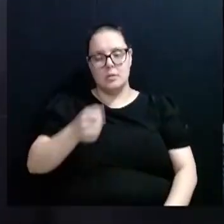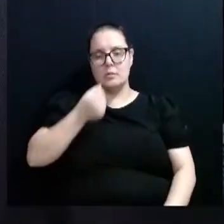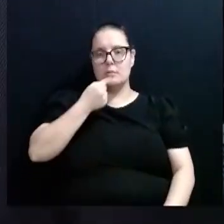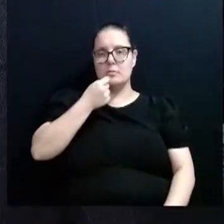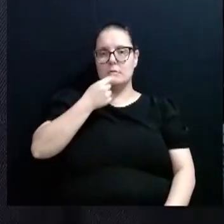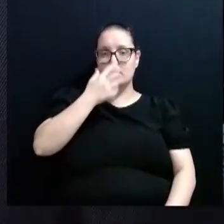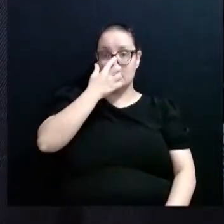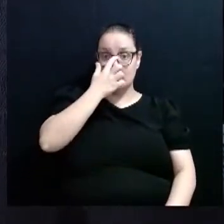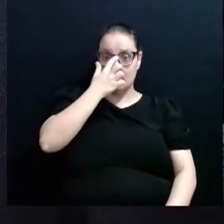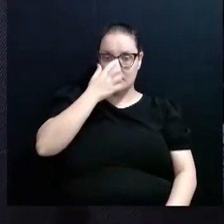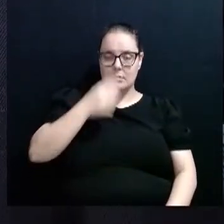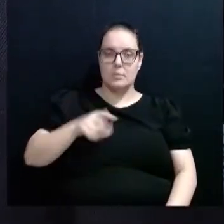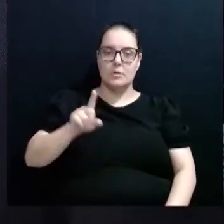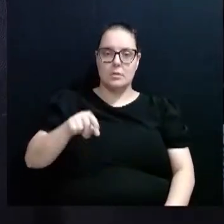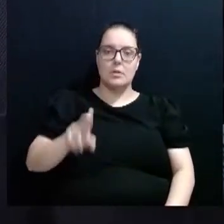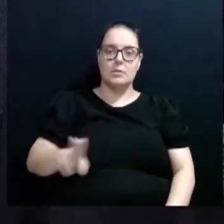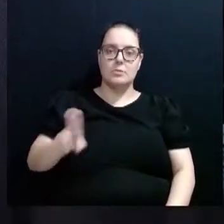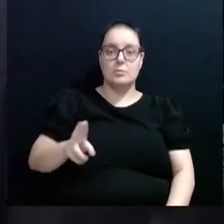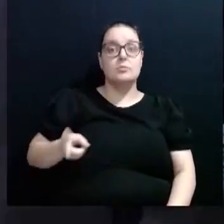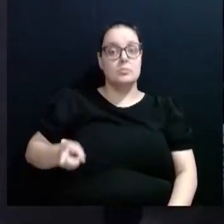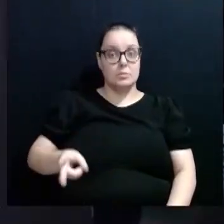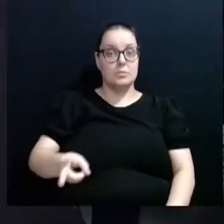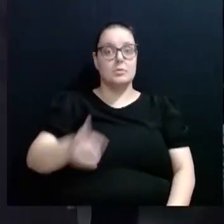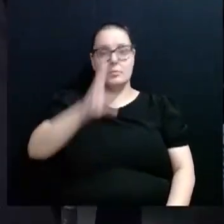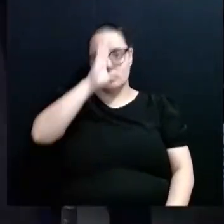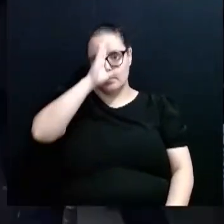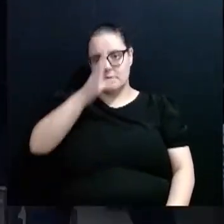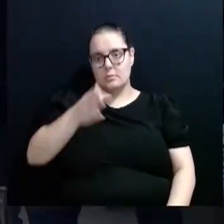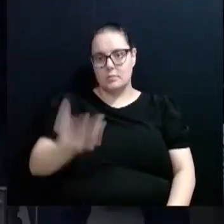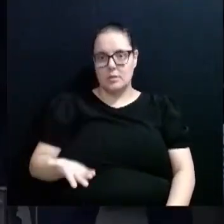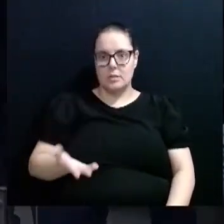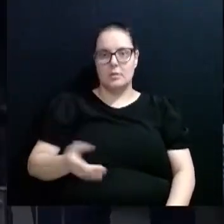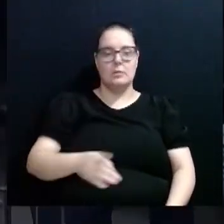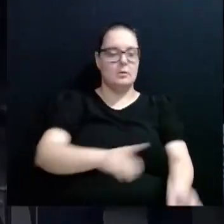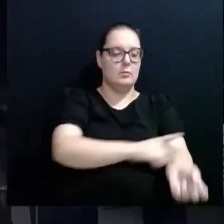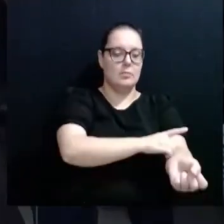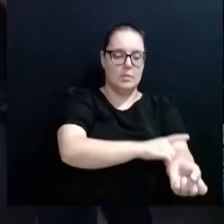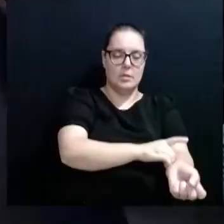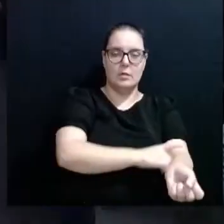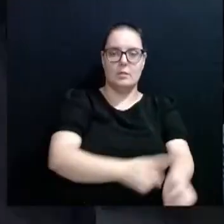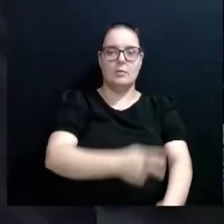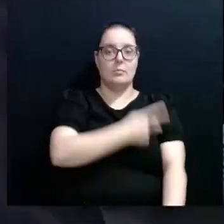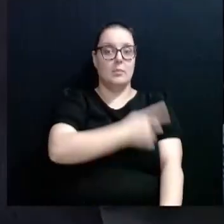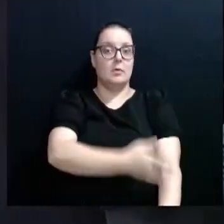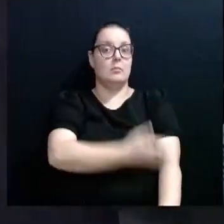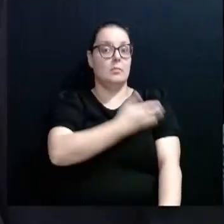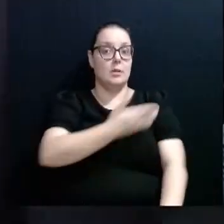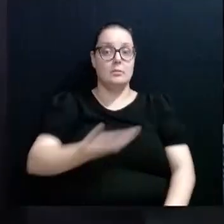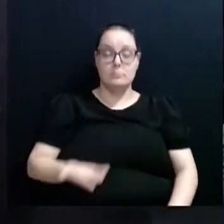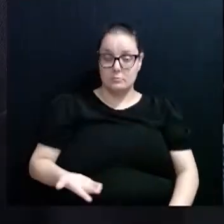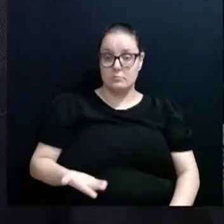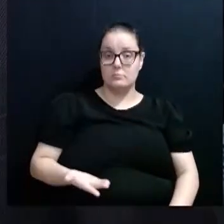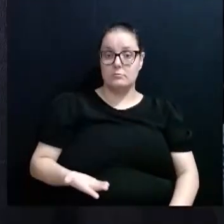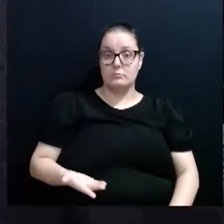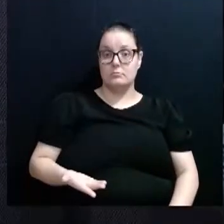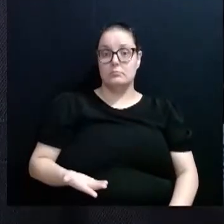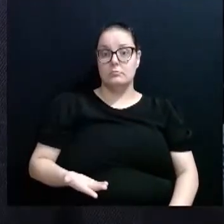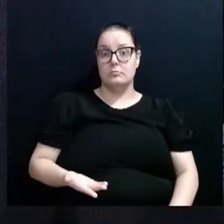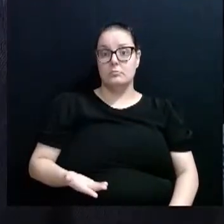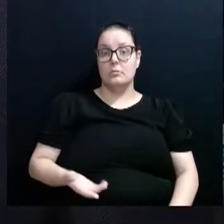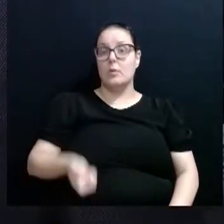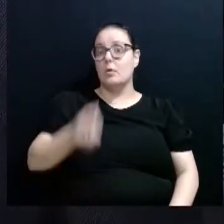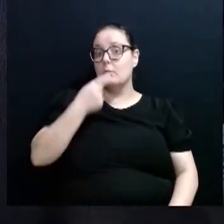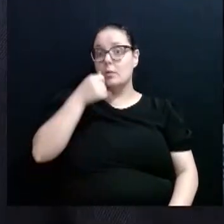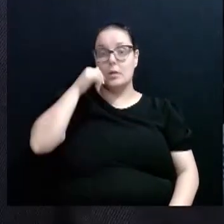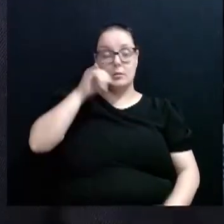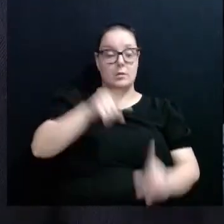uso contínuo, principalmente medicamentos para diabetes, para hipertensão, até para aquele um anticoncepcional, um remédio